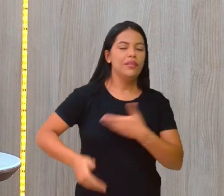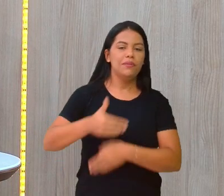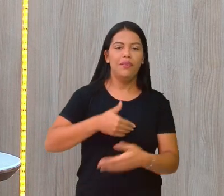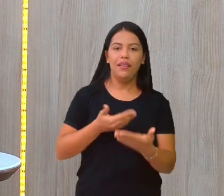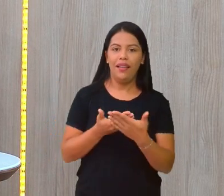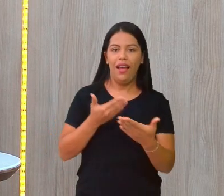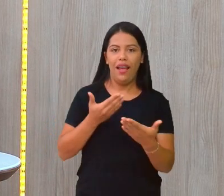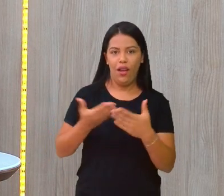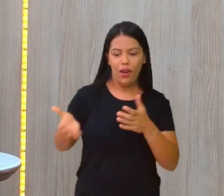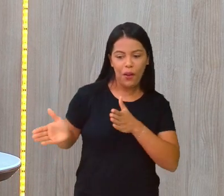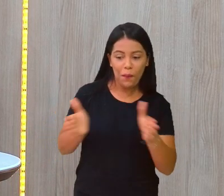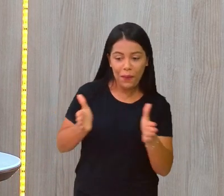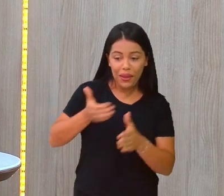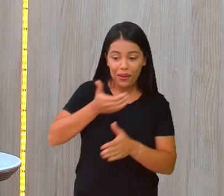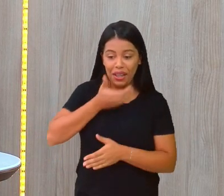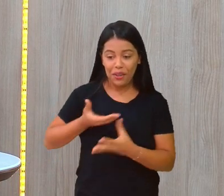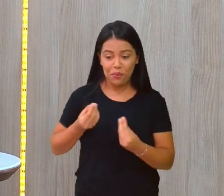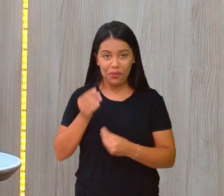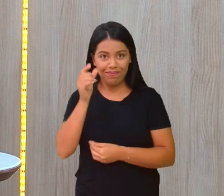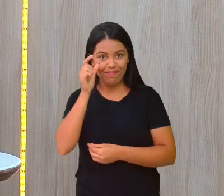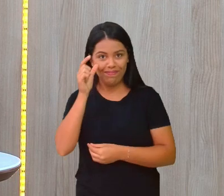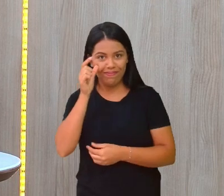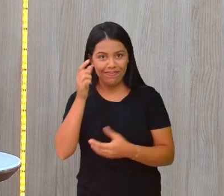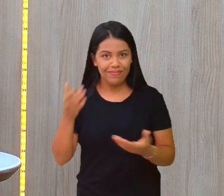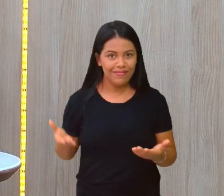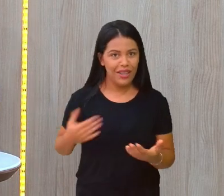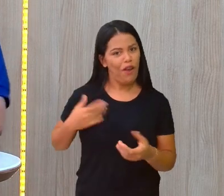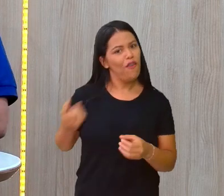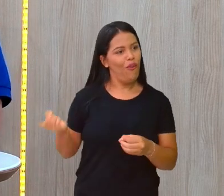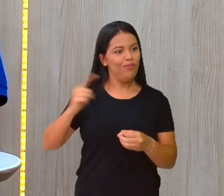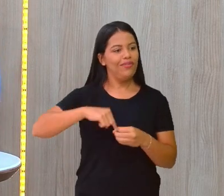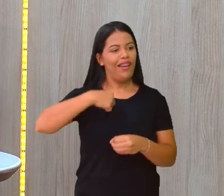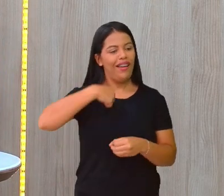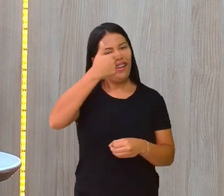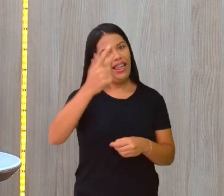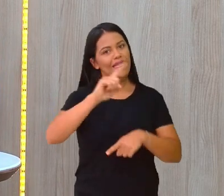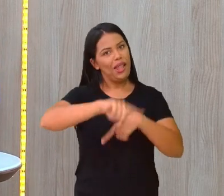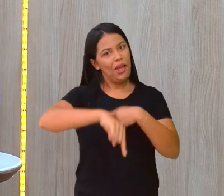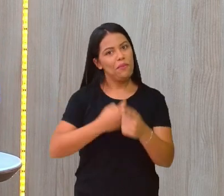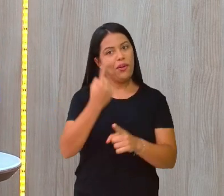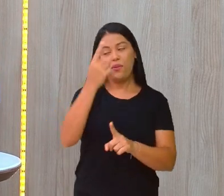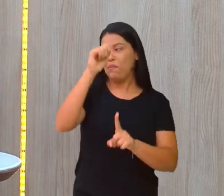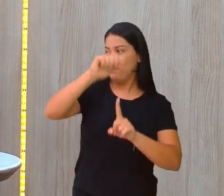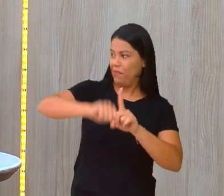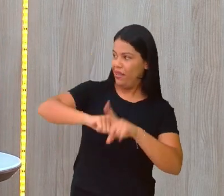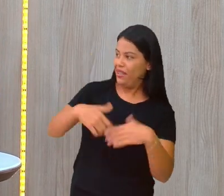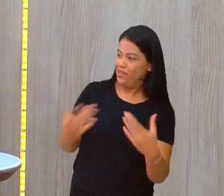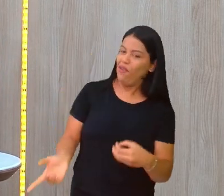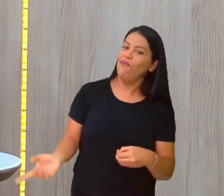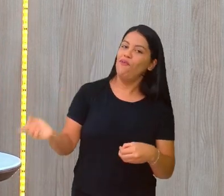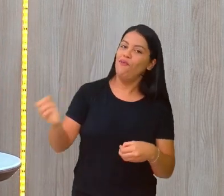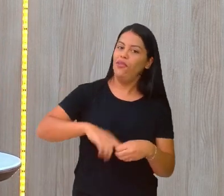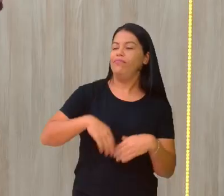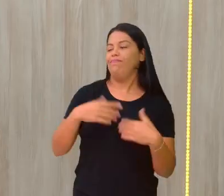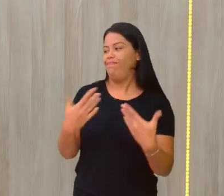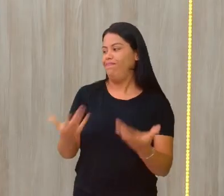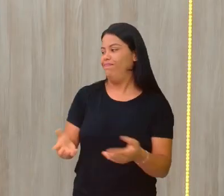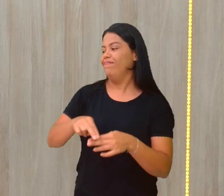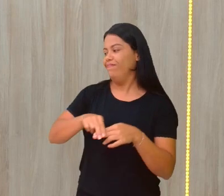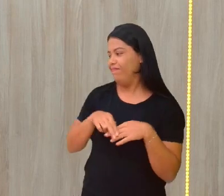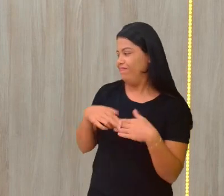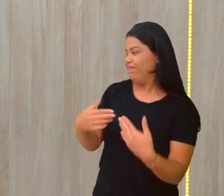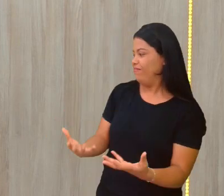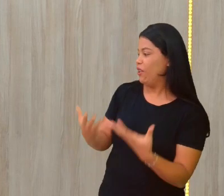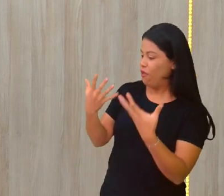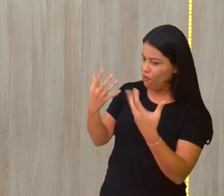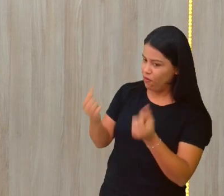O ciclo natalino bem interessante. Tô de volta, né? Depois de um mês. Pois é, por isso, né?